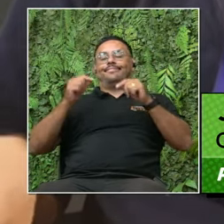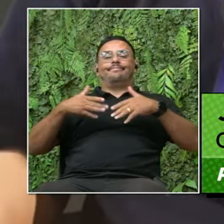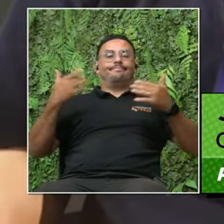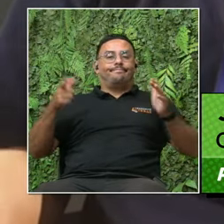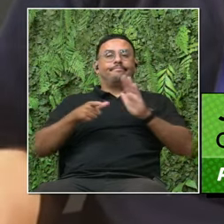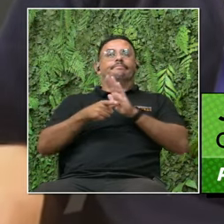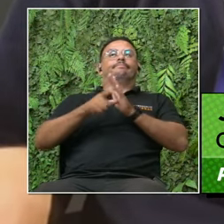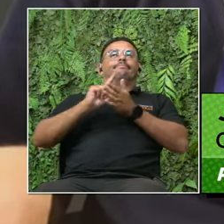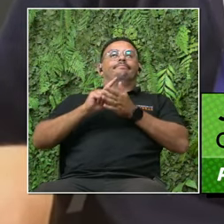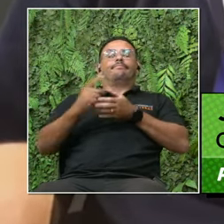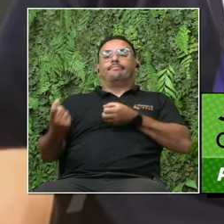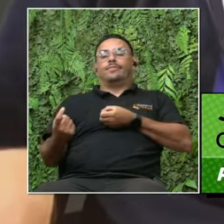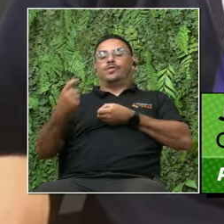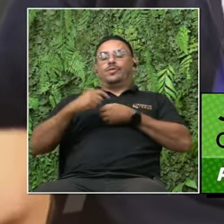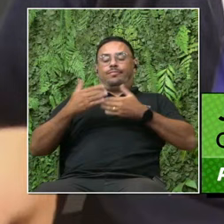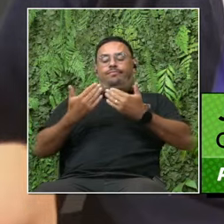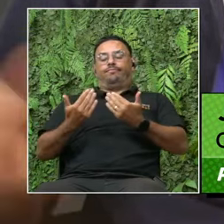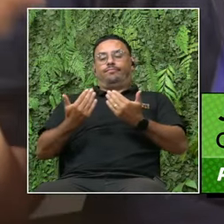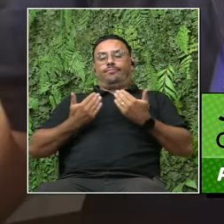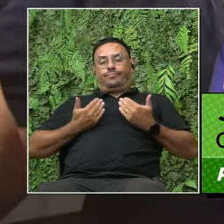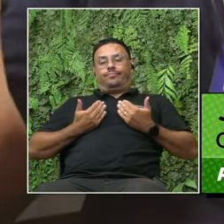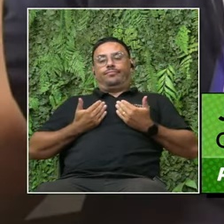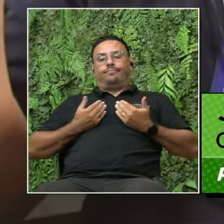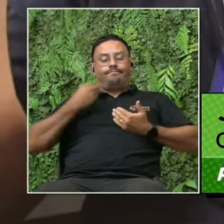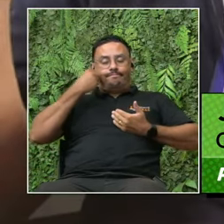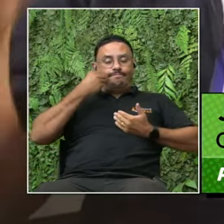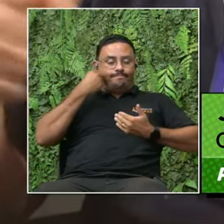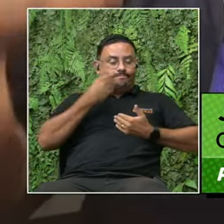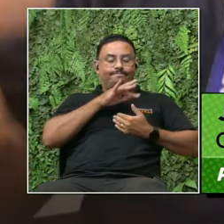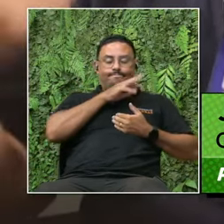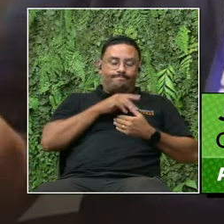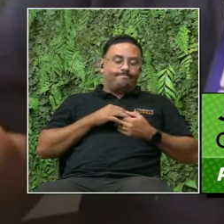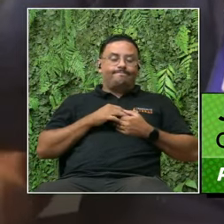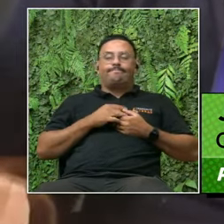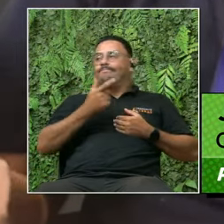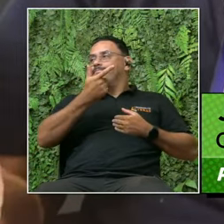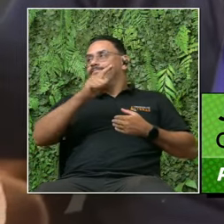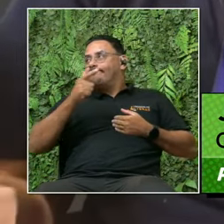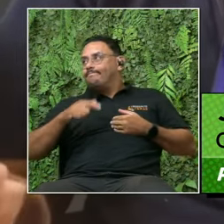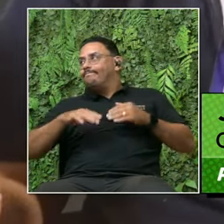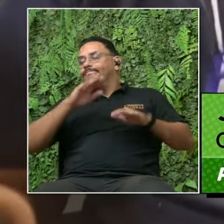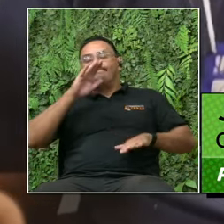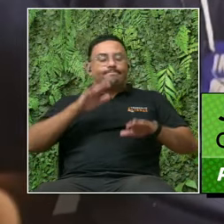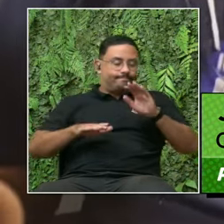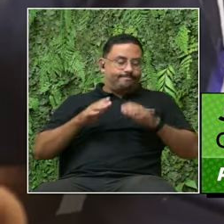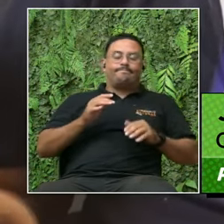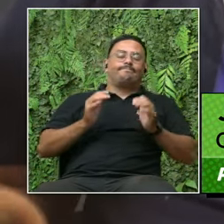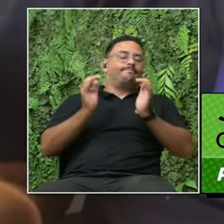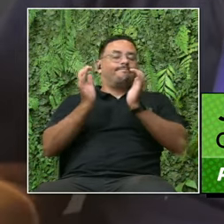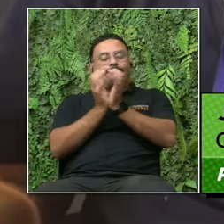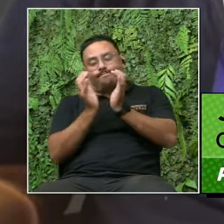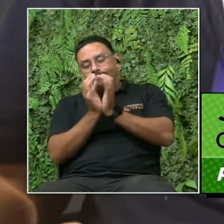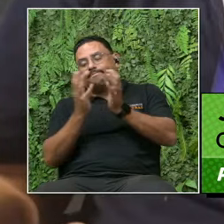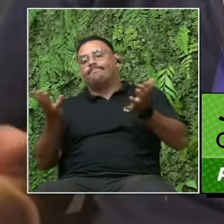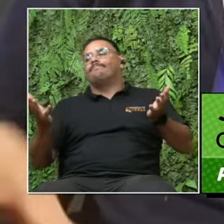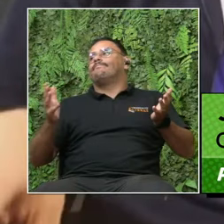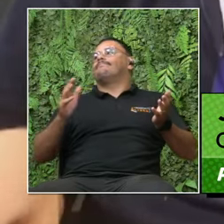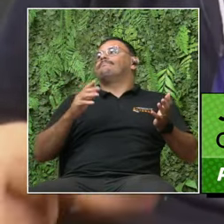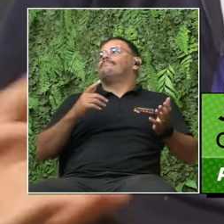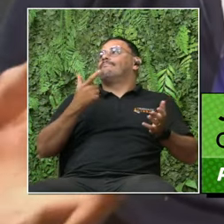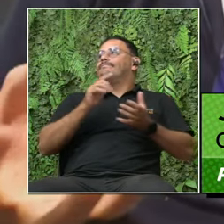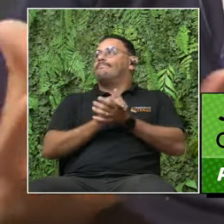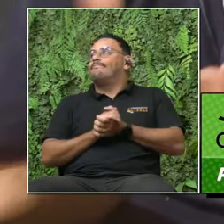cedo de recuar esse time que já foi uma experiência ruim e não tem talvez um time eh eh talvez